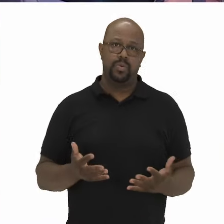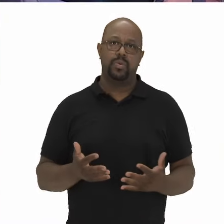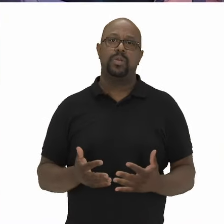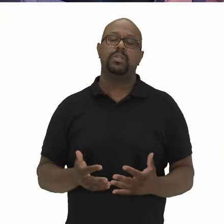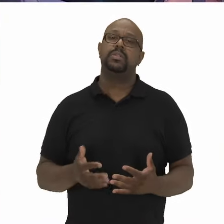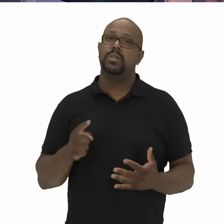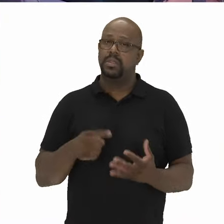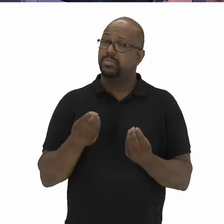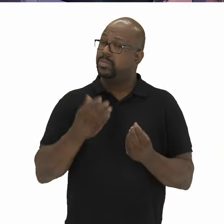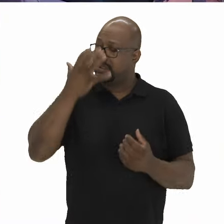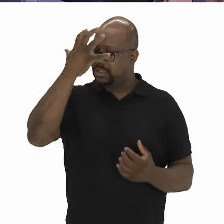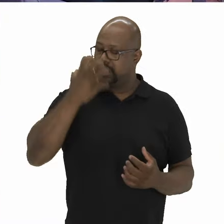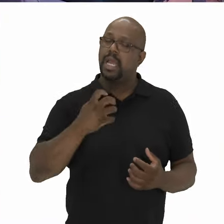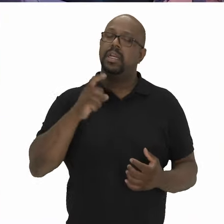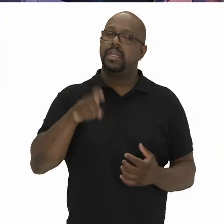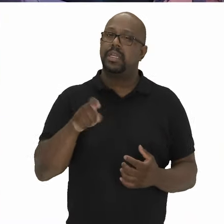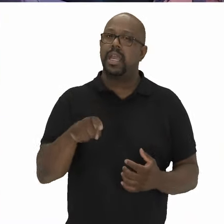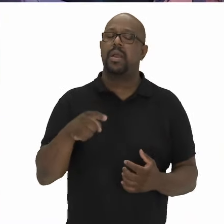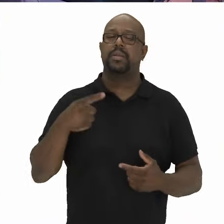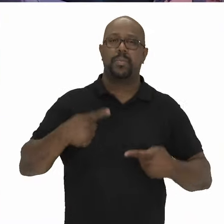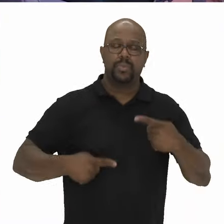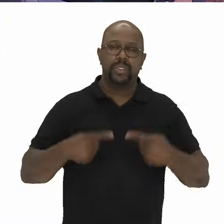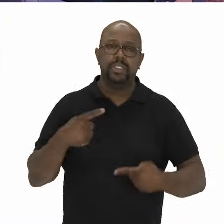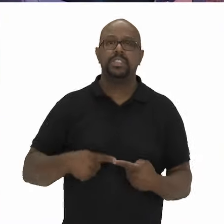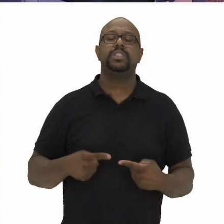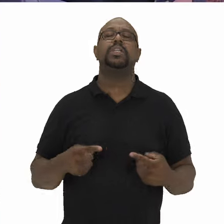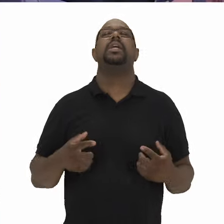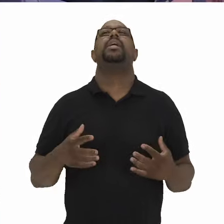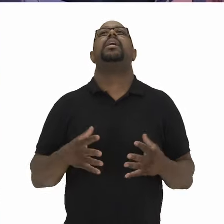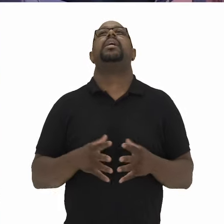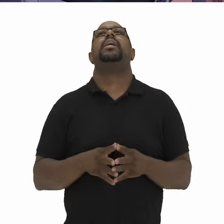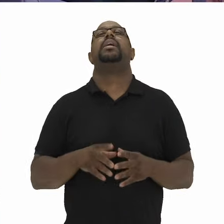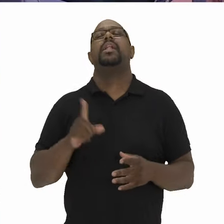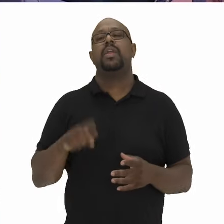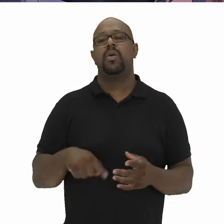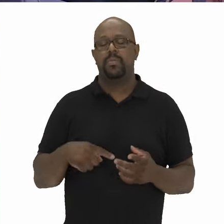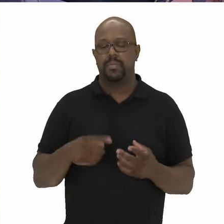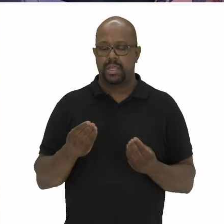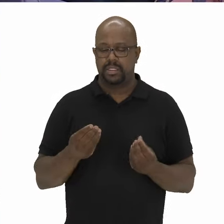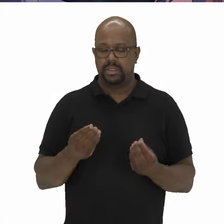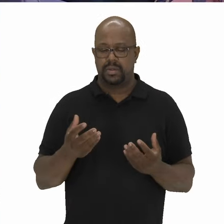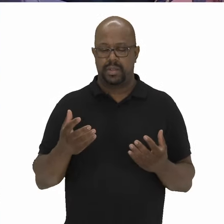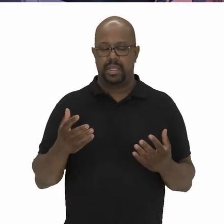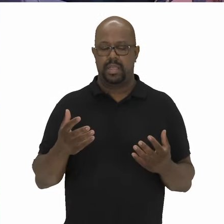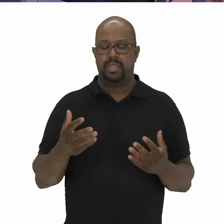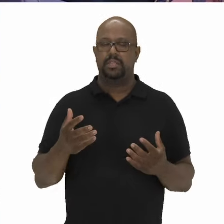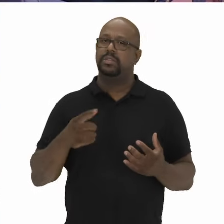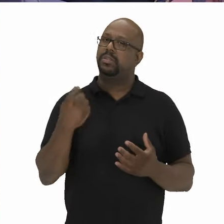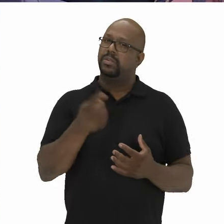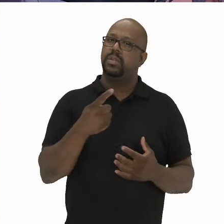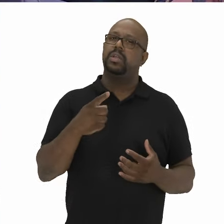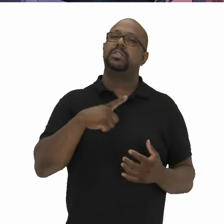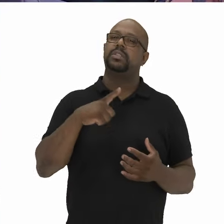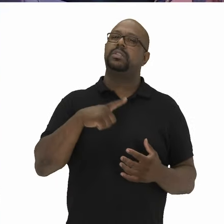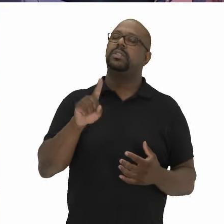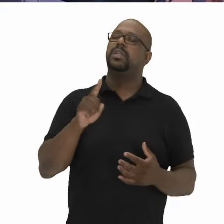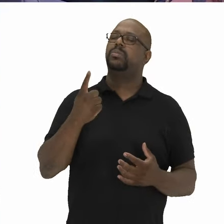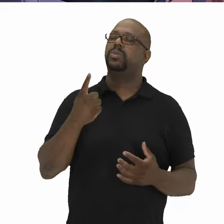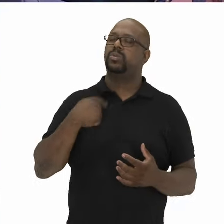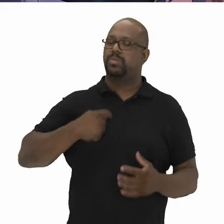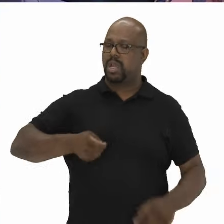então uma questão super séria que é uma questão política né que é uma questão eh de nós